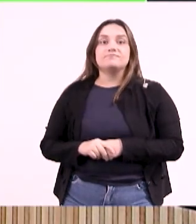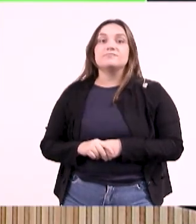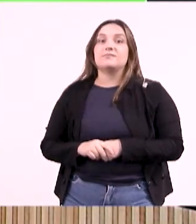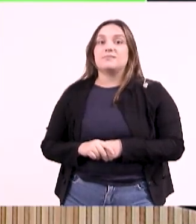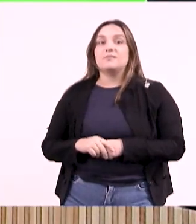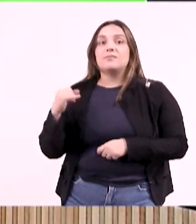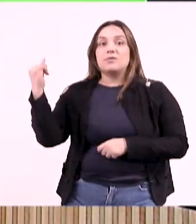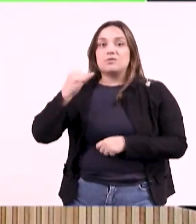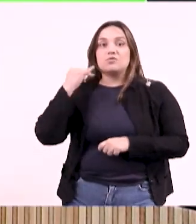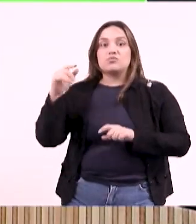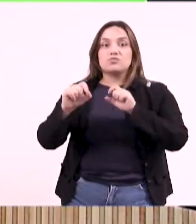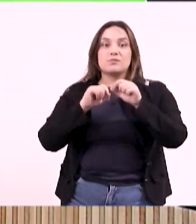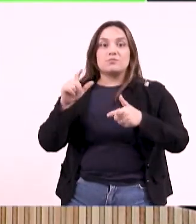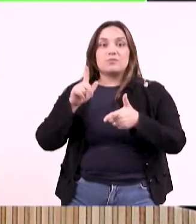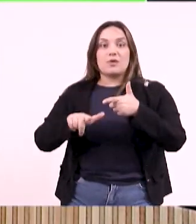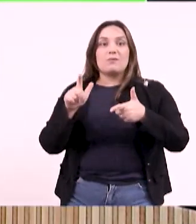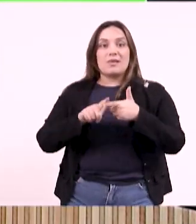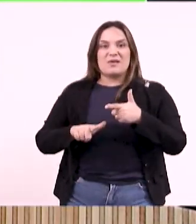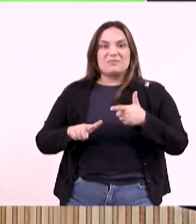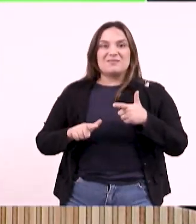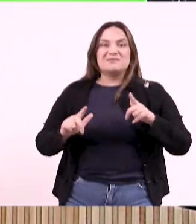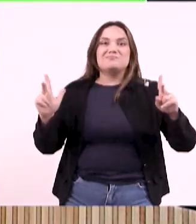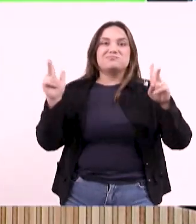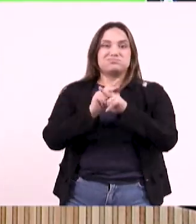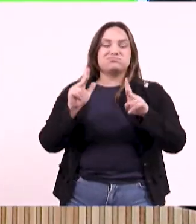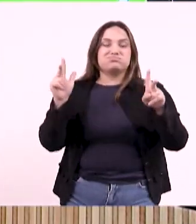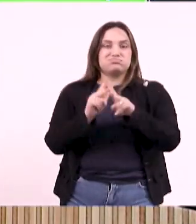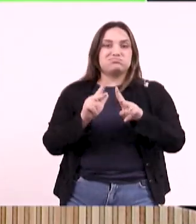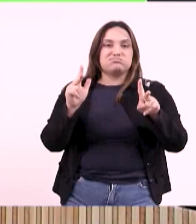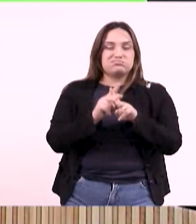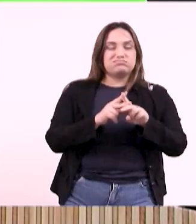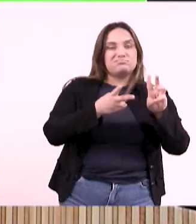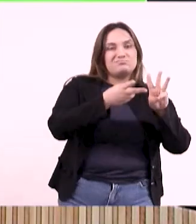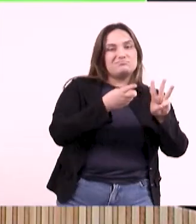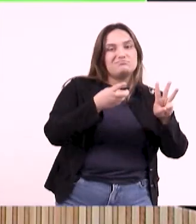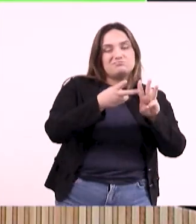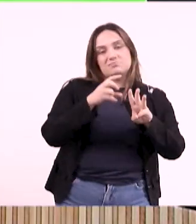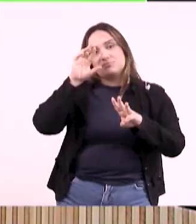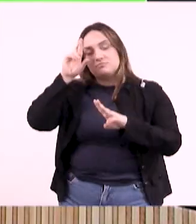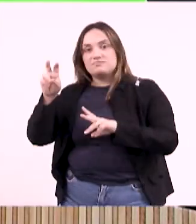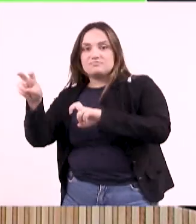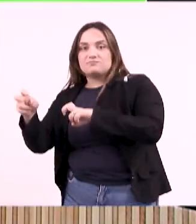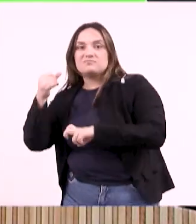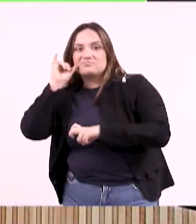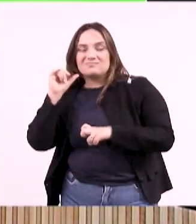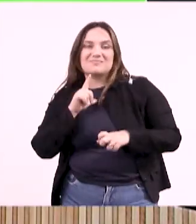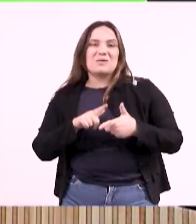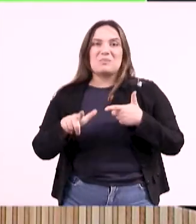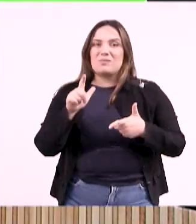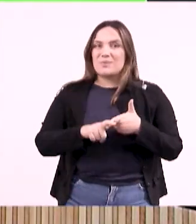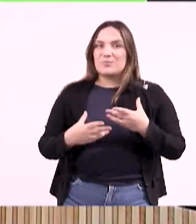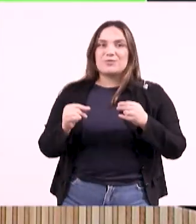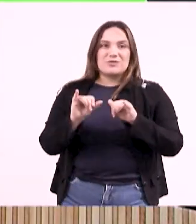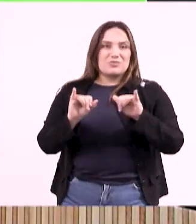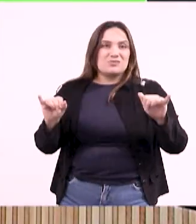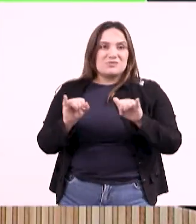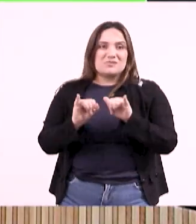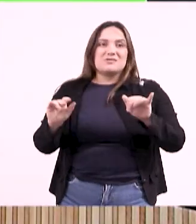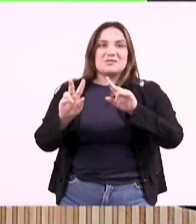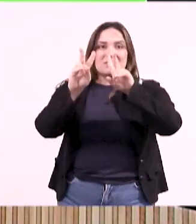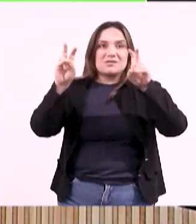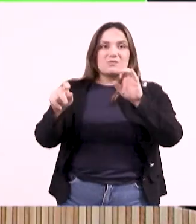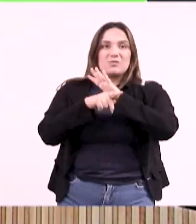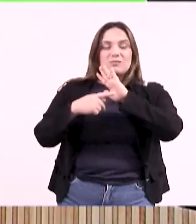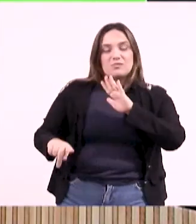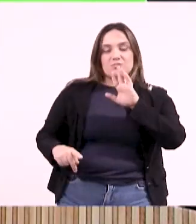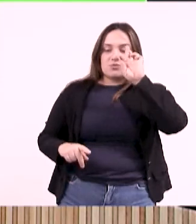os conflitos agrários. A gente tem visto no noticiário estadual, também no noticiário nacional, muita notícia envolvendo essa questão